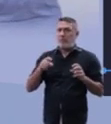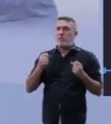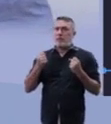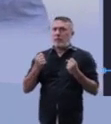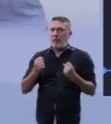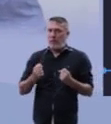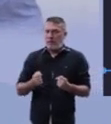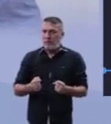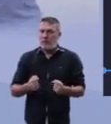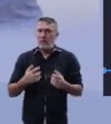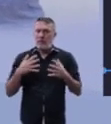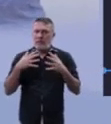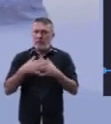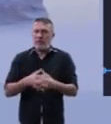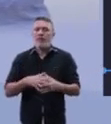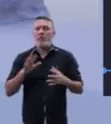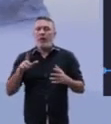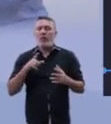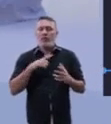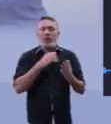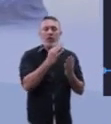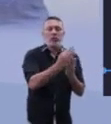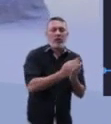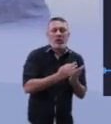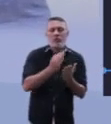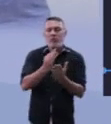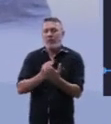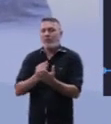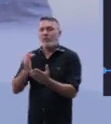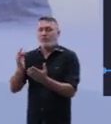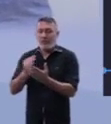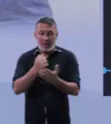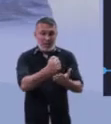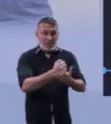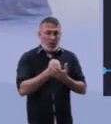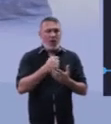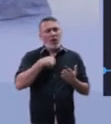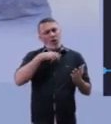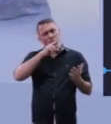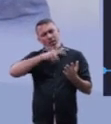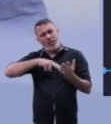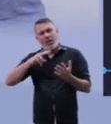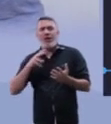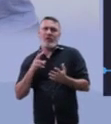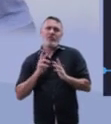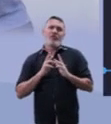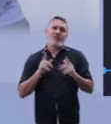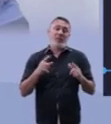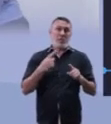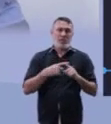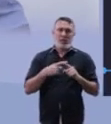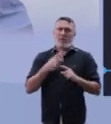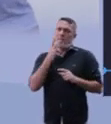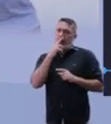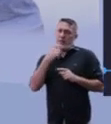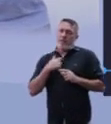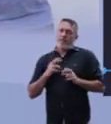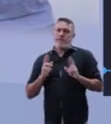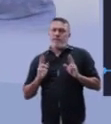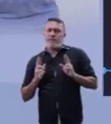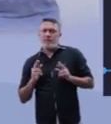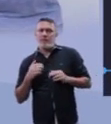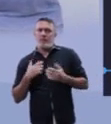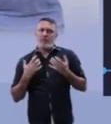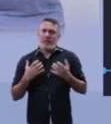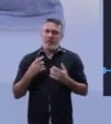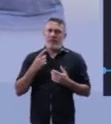tema muito complexo. Mas quando, ao ler o texto de apoio, foi totalmente diferente. Por quê? Eu fico na torcida. Eu fico